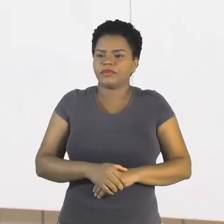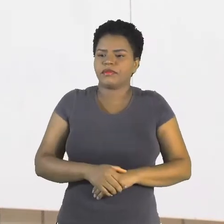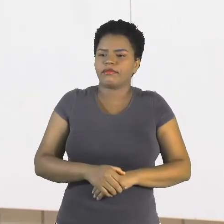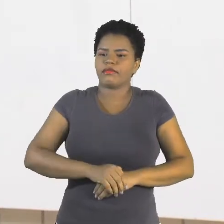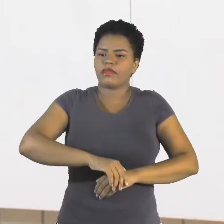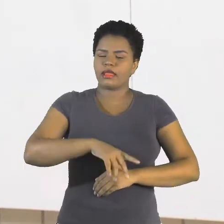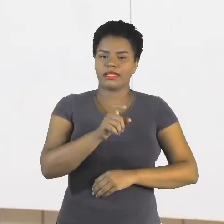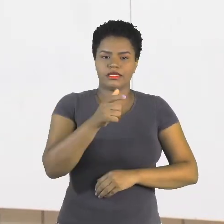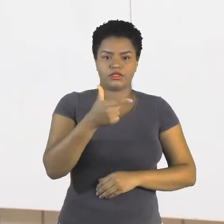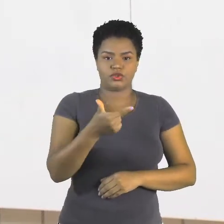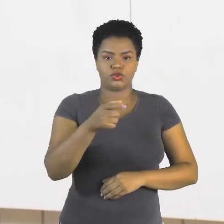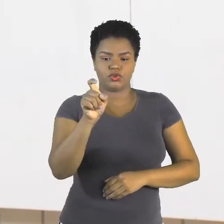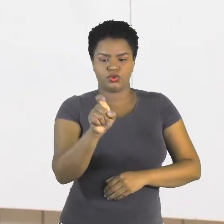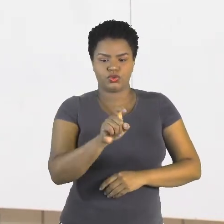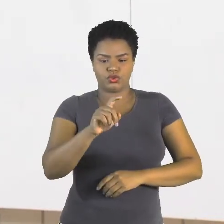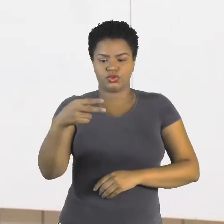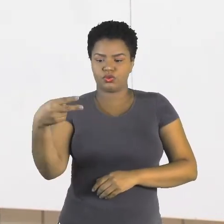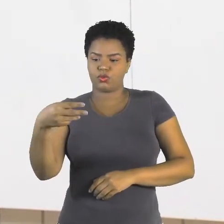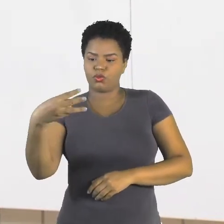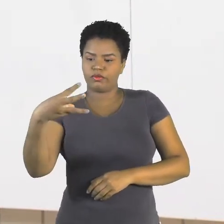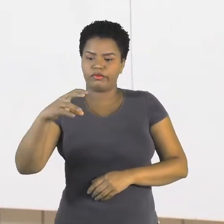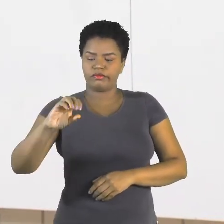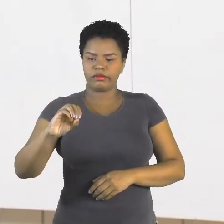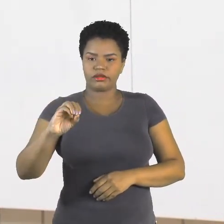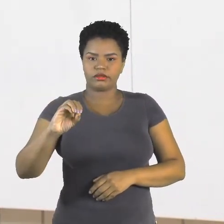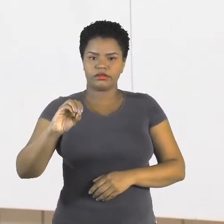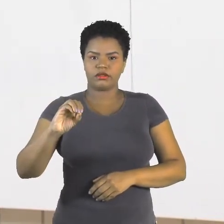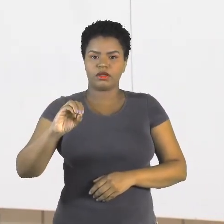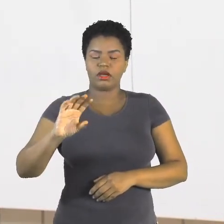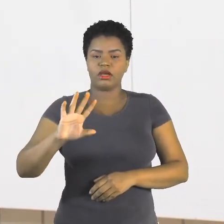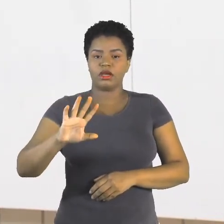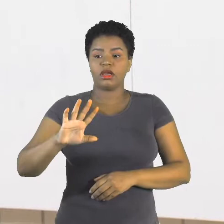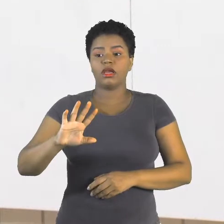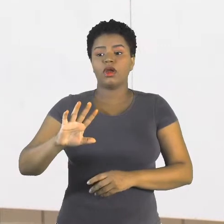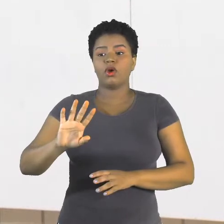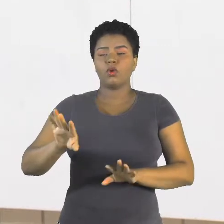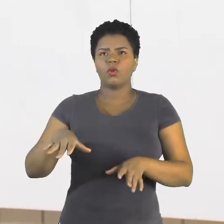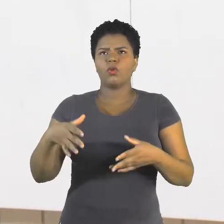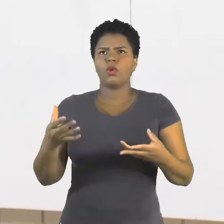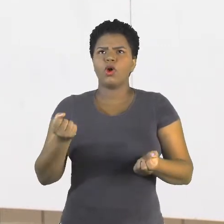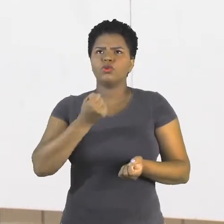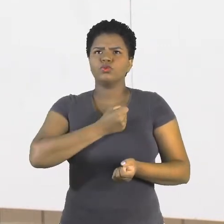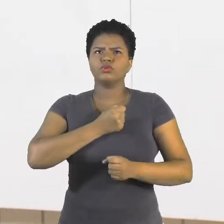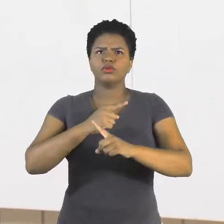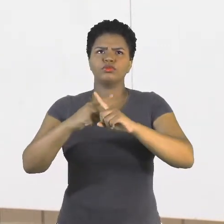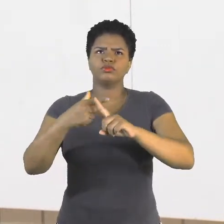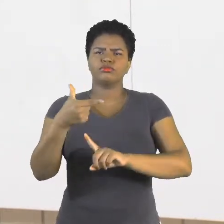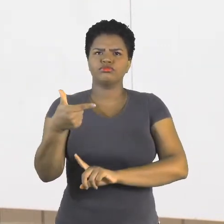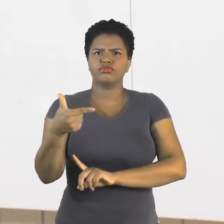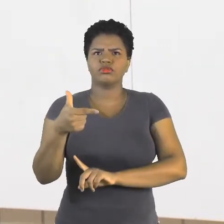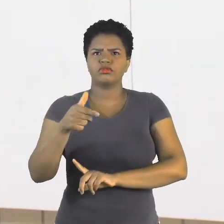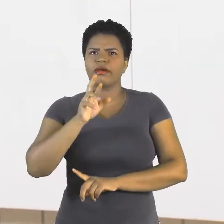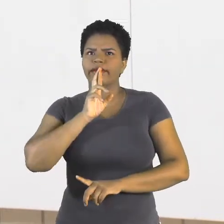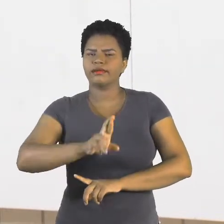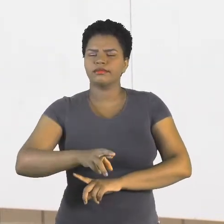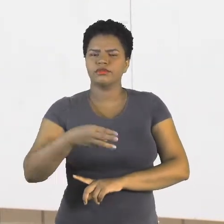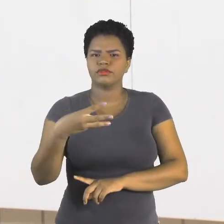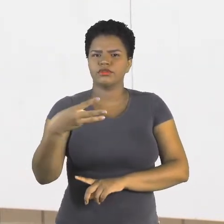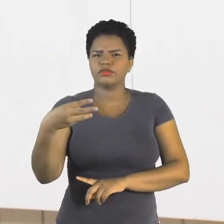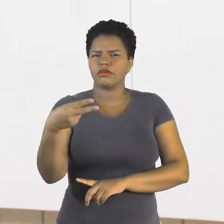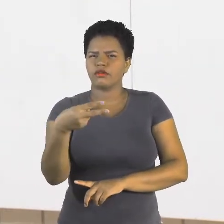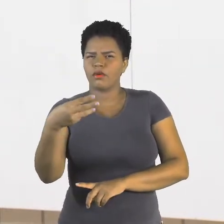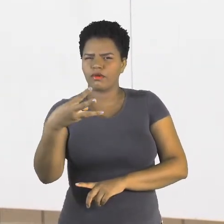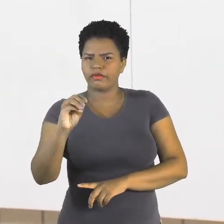2x é igual a 30. Que número eu multiplico por 2 que dá 30? Só pode ser um, que é